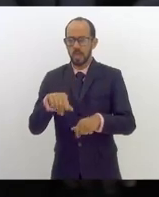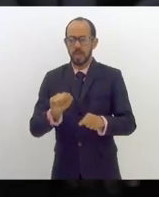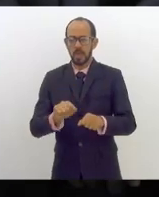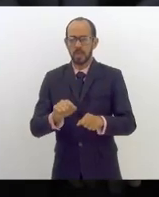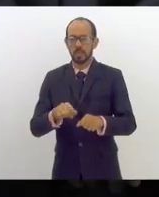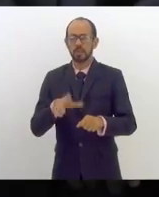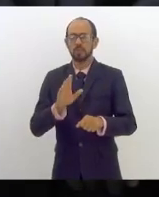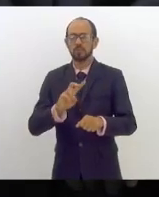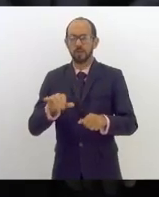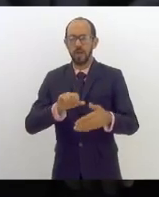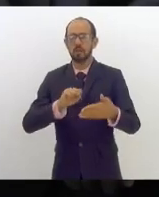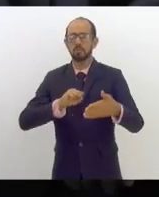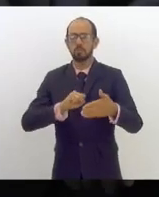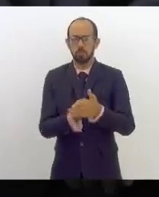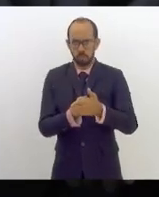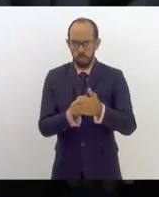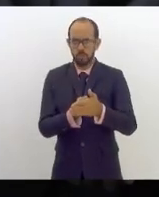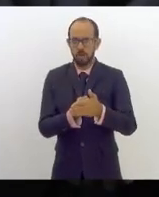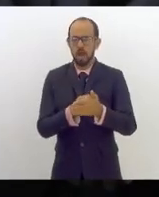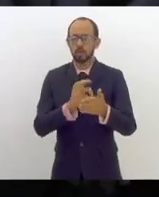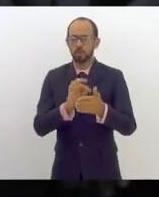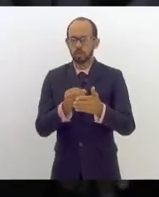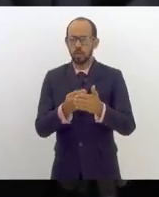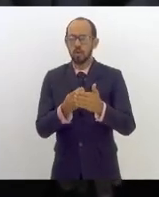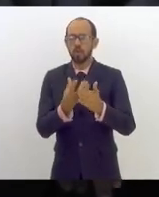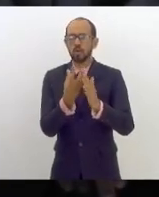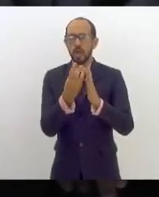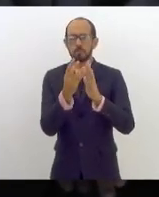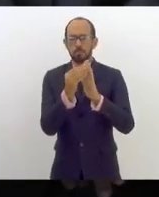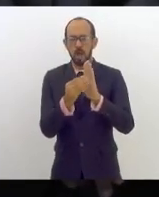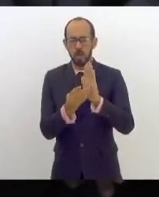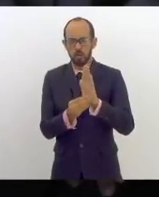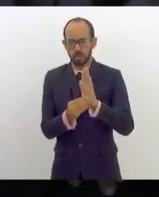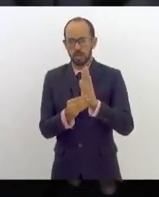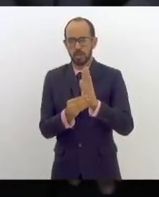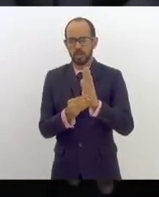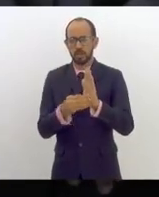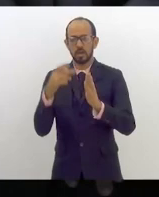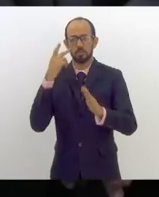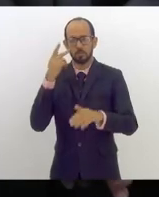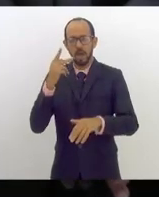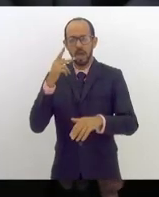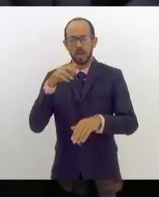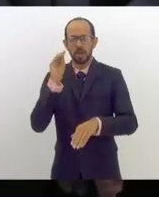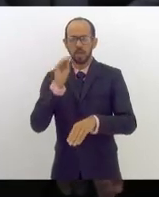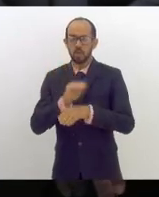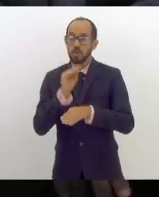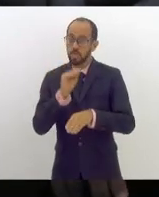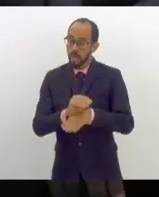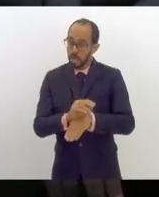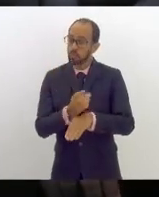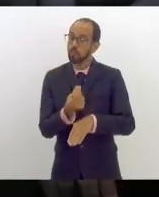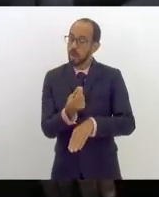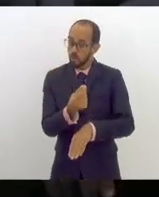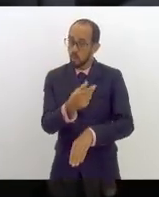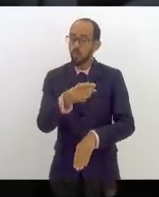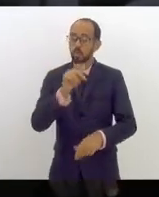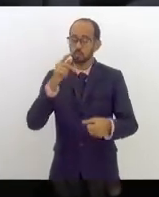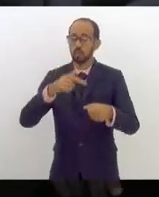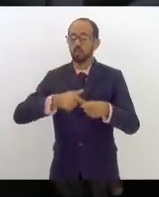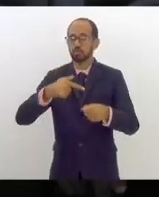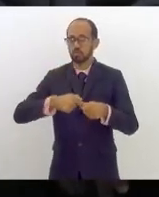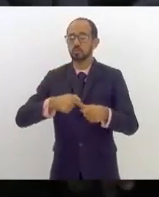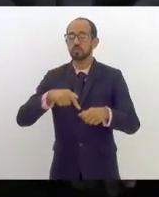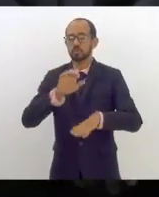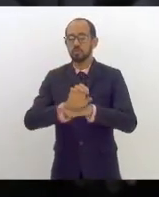obstrução da pauta visando preservar o valor da diminuição dos combustíveis no estado do Rio de Janeiro